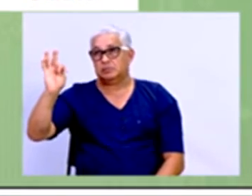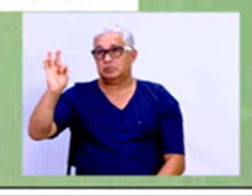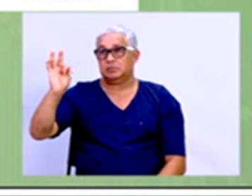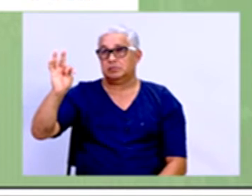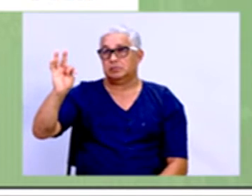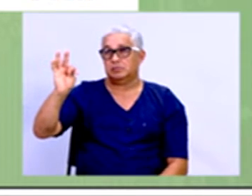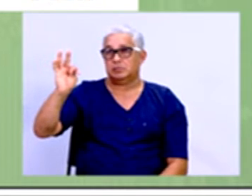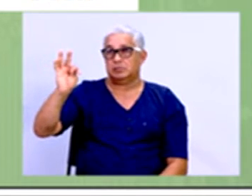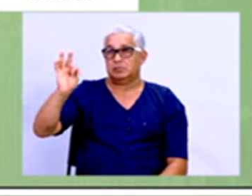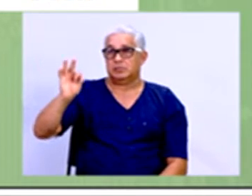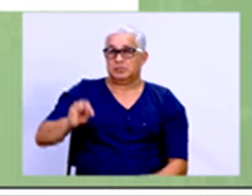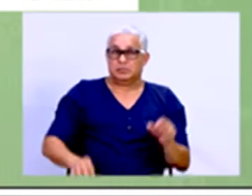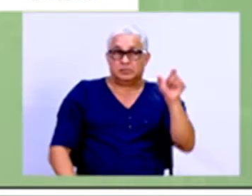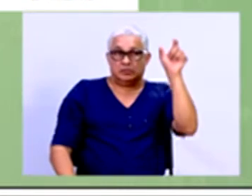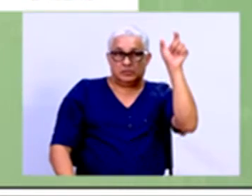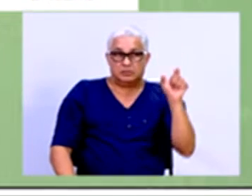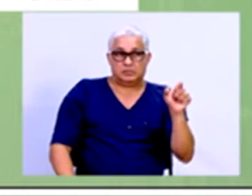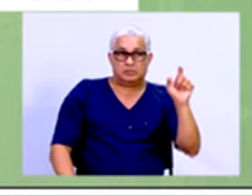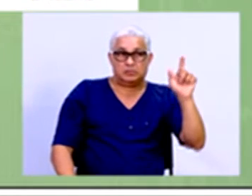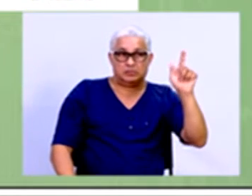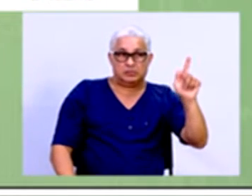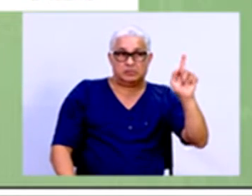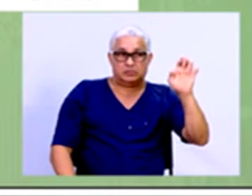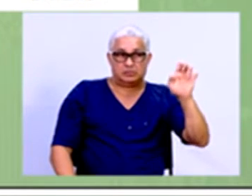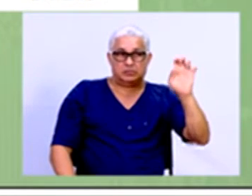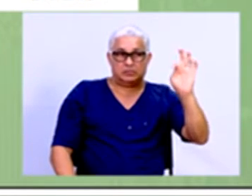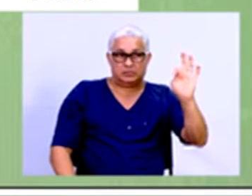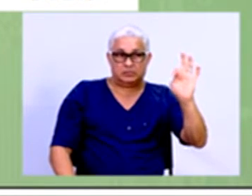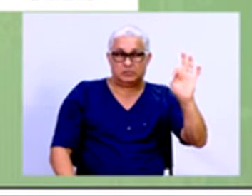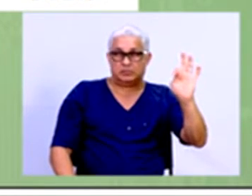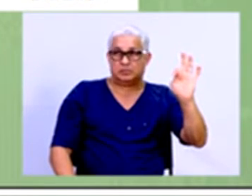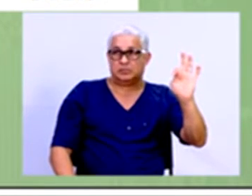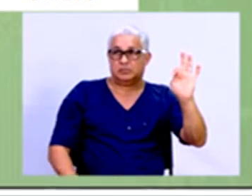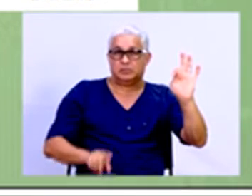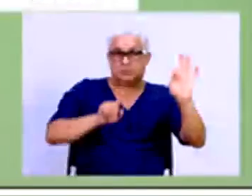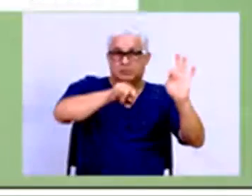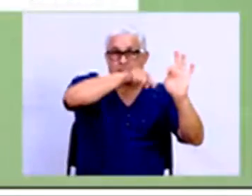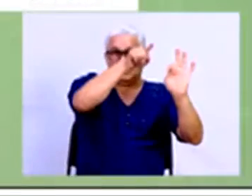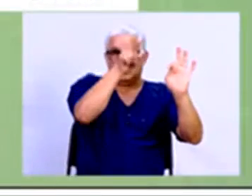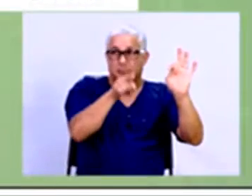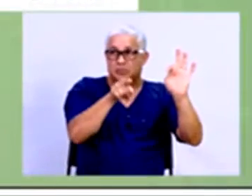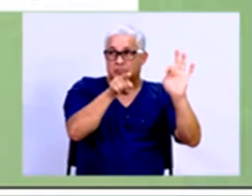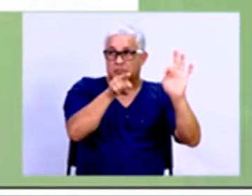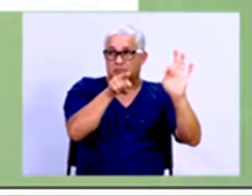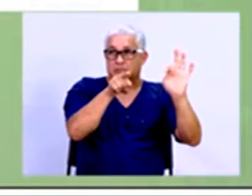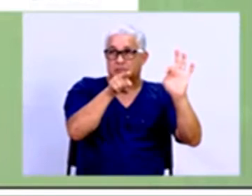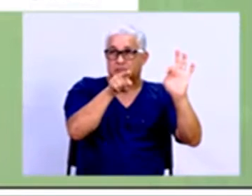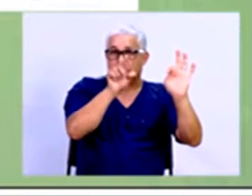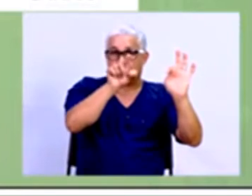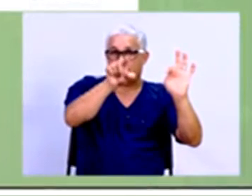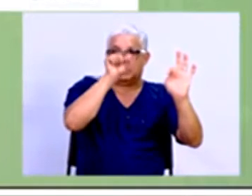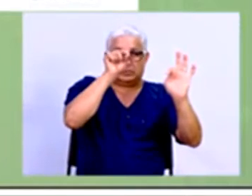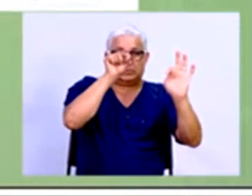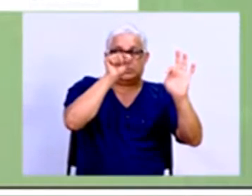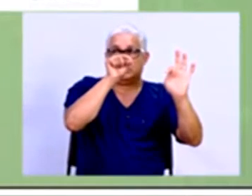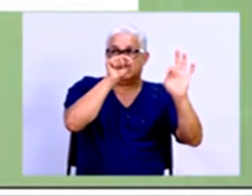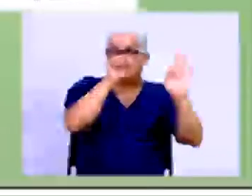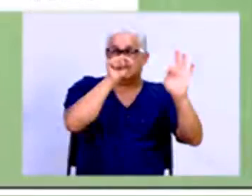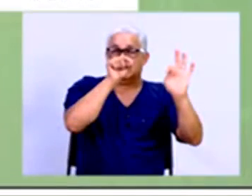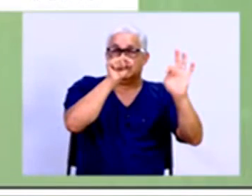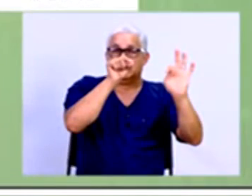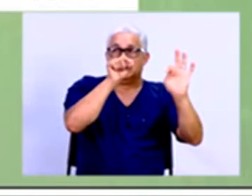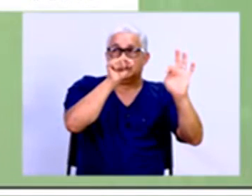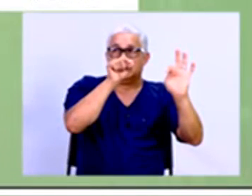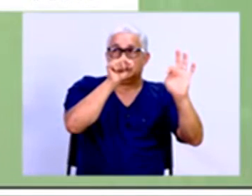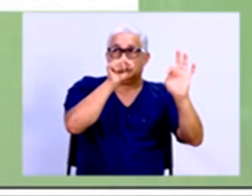quer, certo? Essas informações, né, que a gente selecionou, né, a gente manda para o nosso formulário que a gente